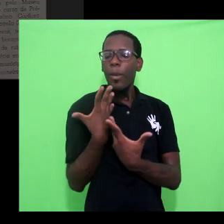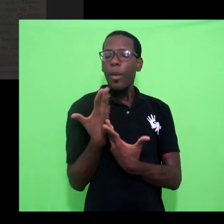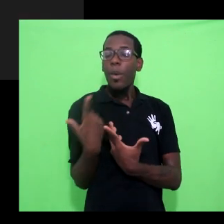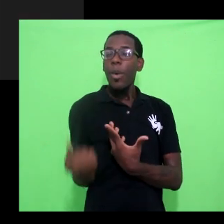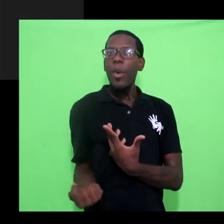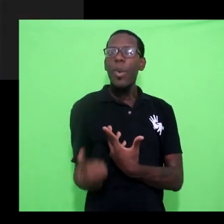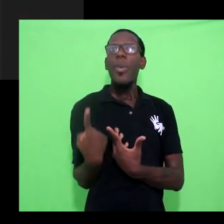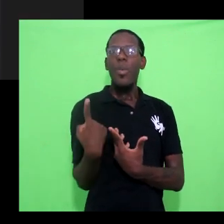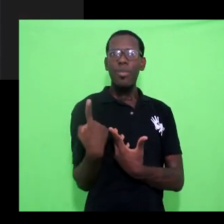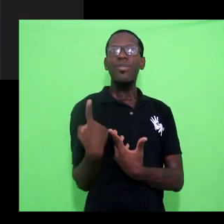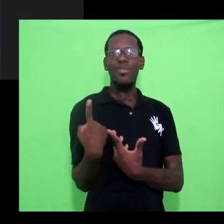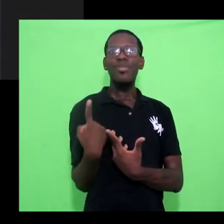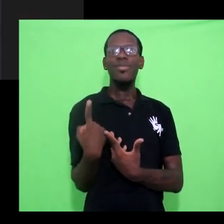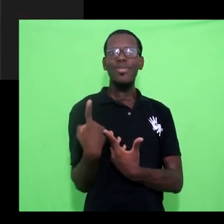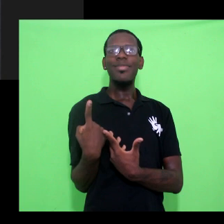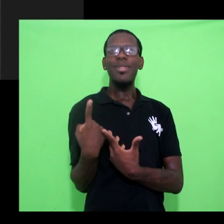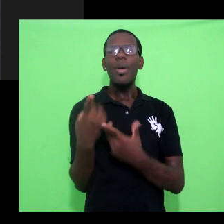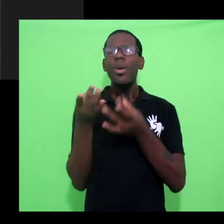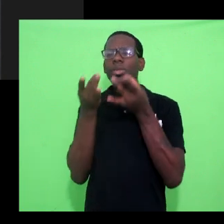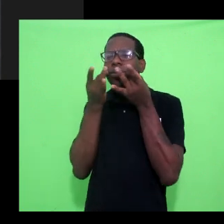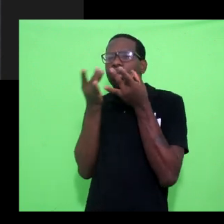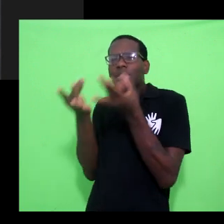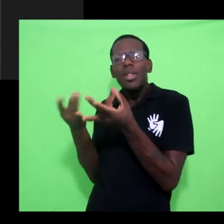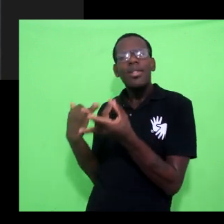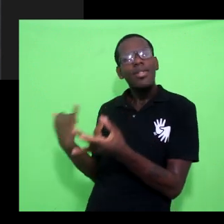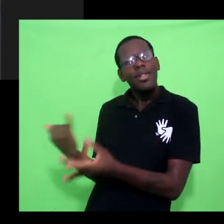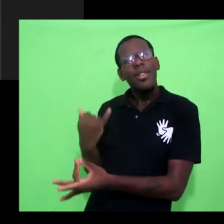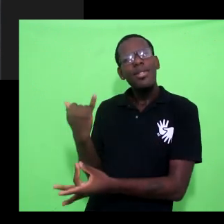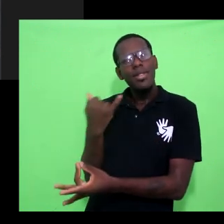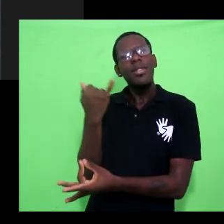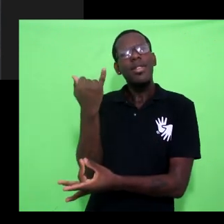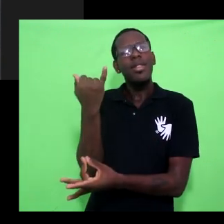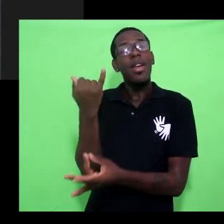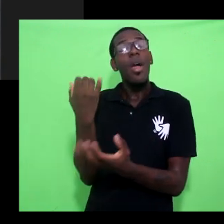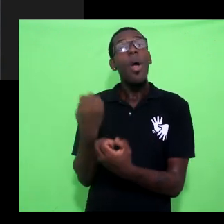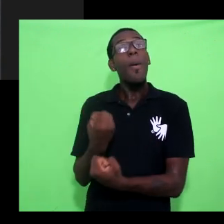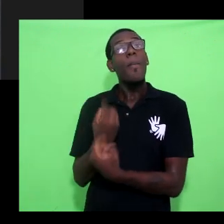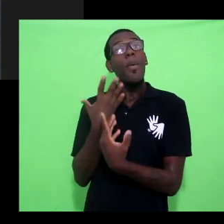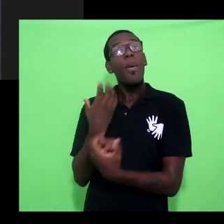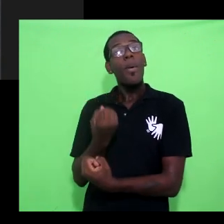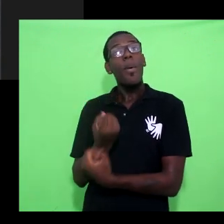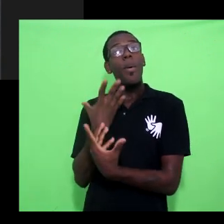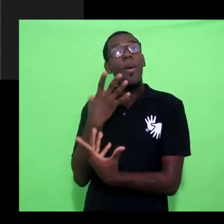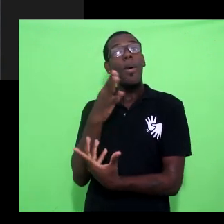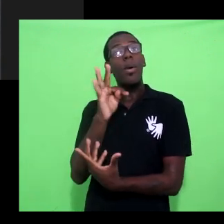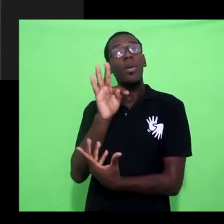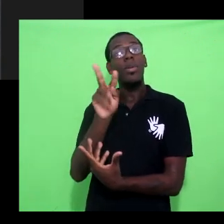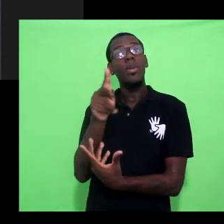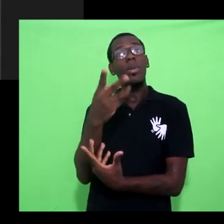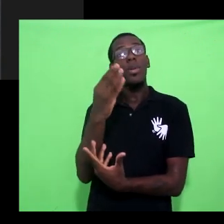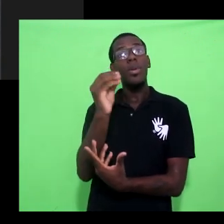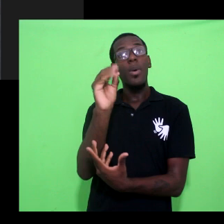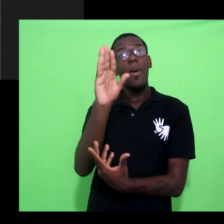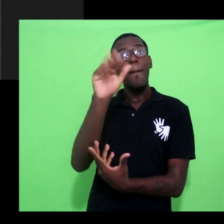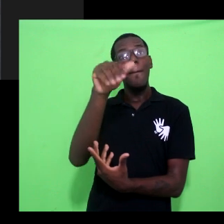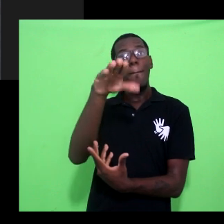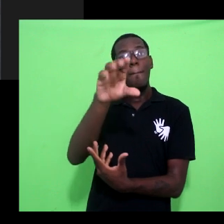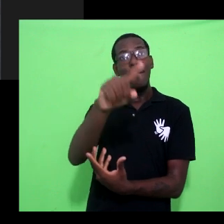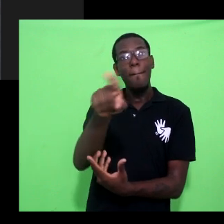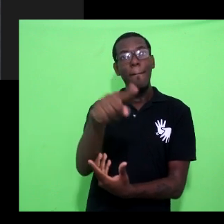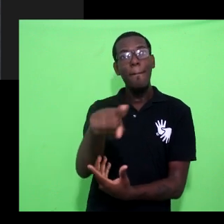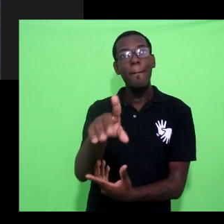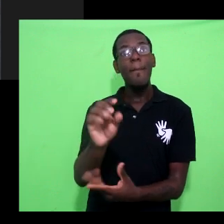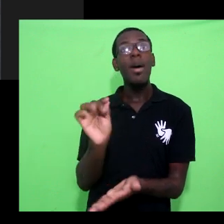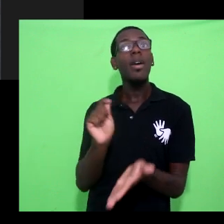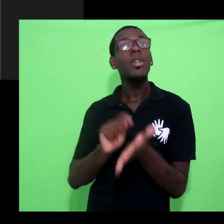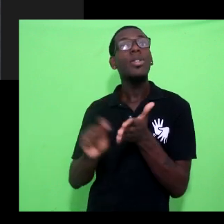ginasial e eu peguei uma série de poemas e um me chamou a atenção de